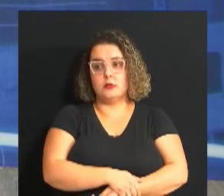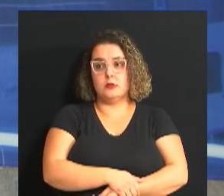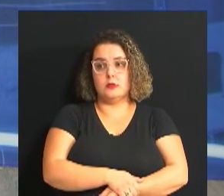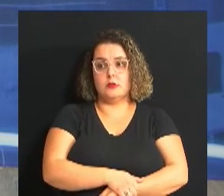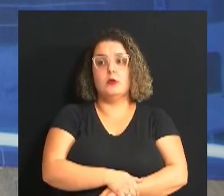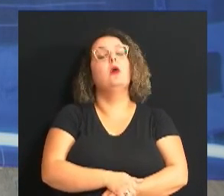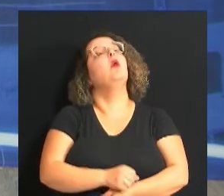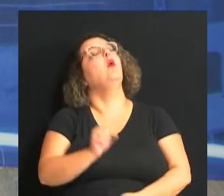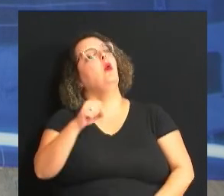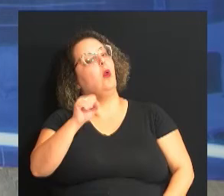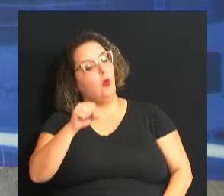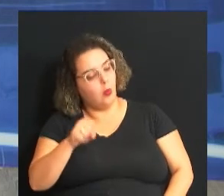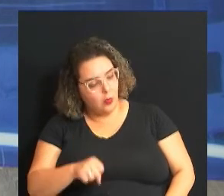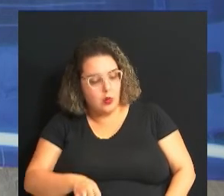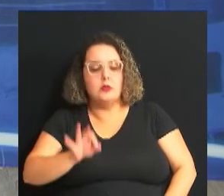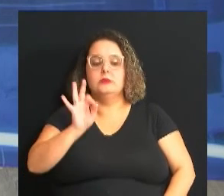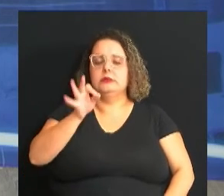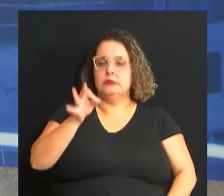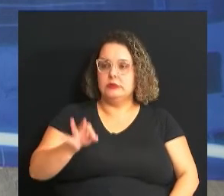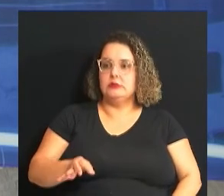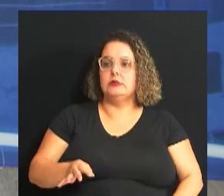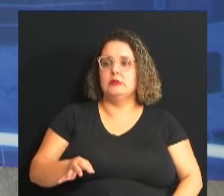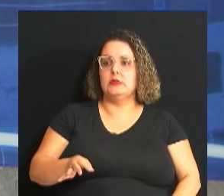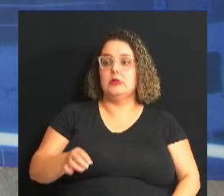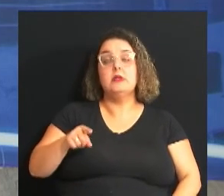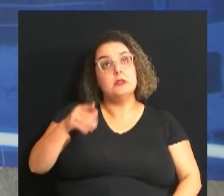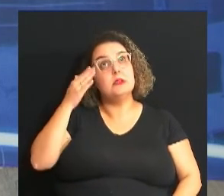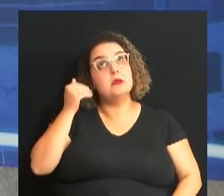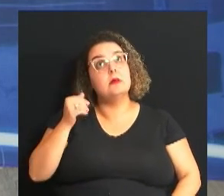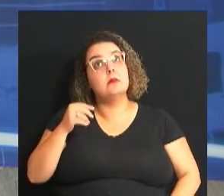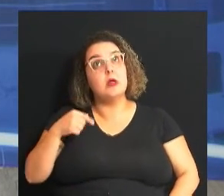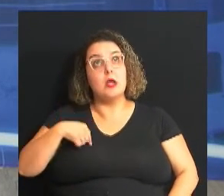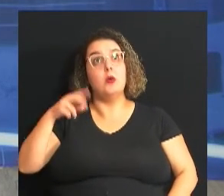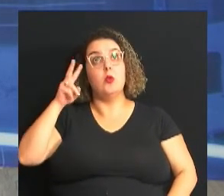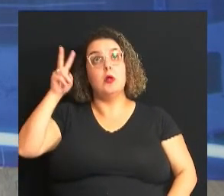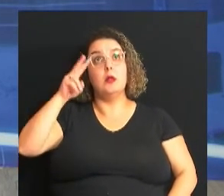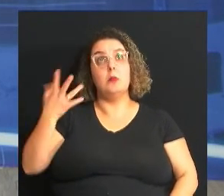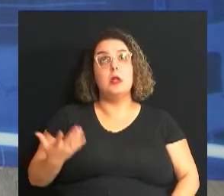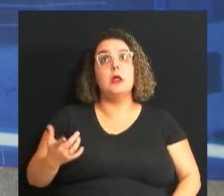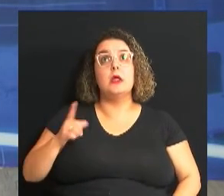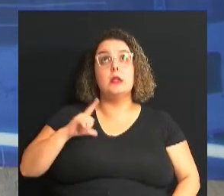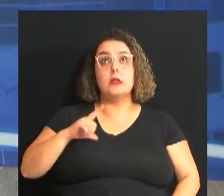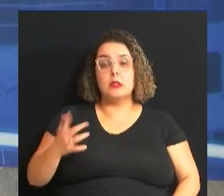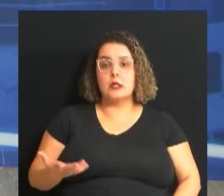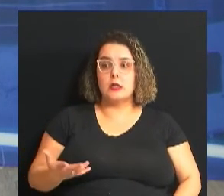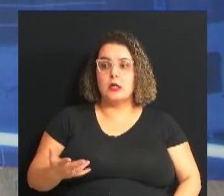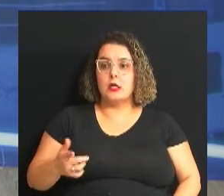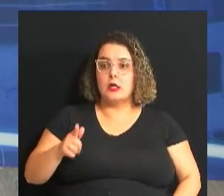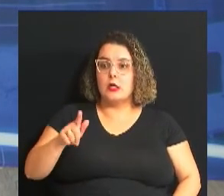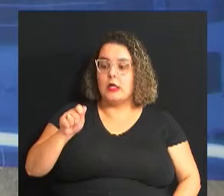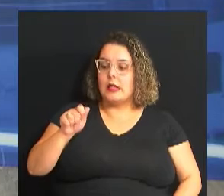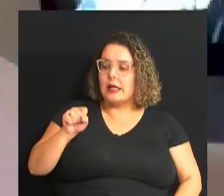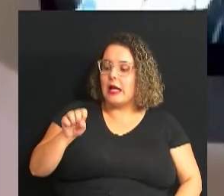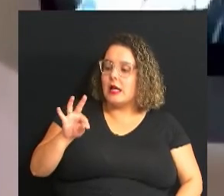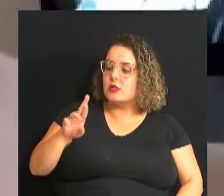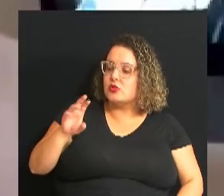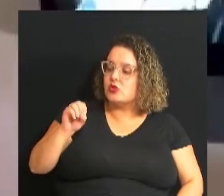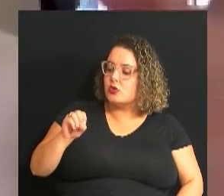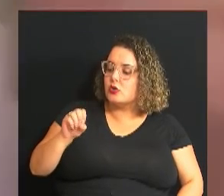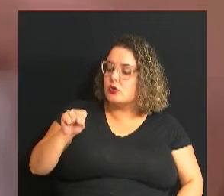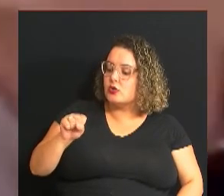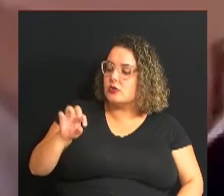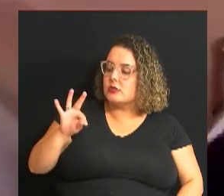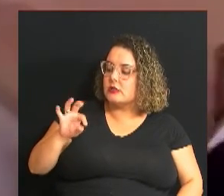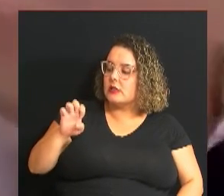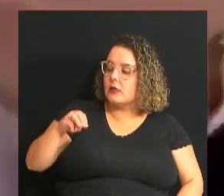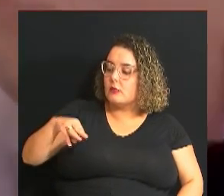Opa, com certeza. Você sabe que você falou agora, até lembrei, existe também uma gastrostomia. A gastrostomia